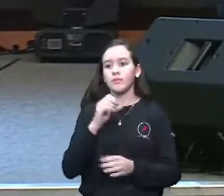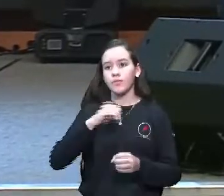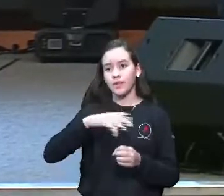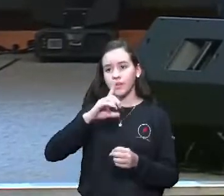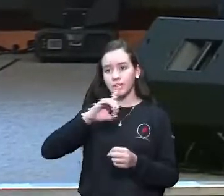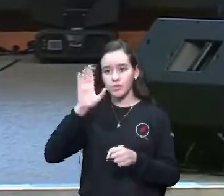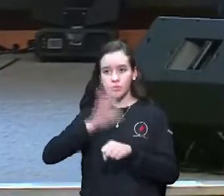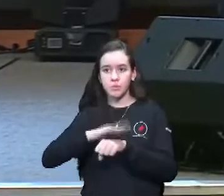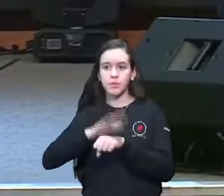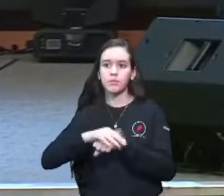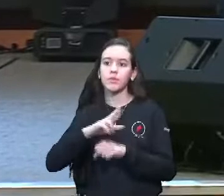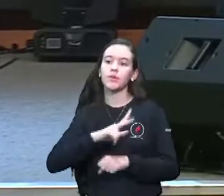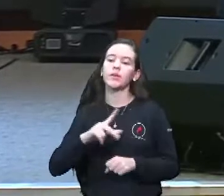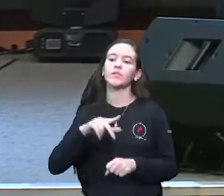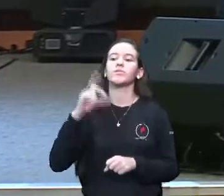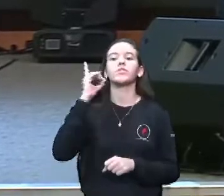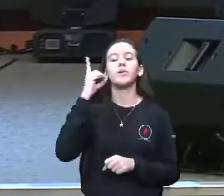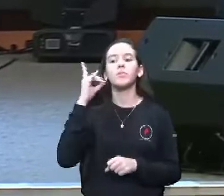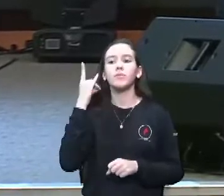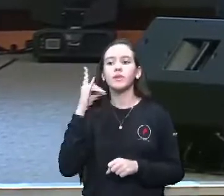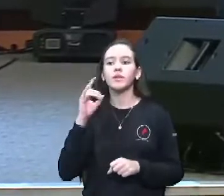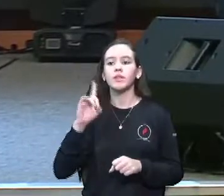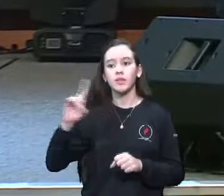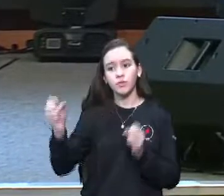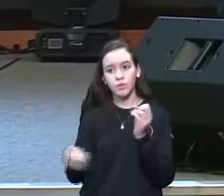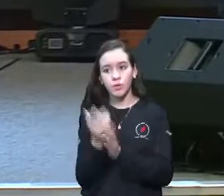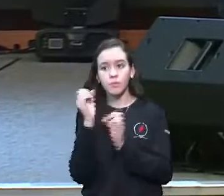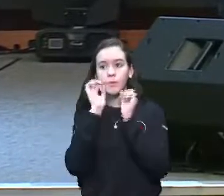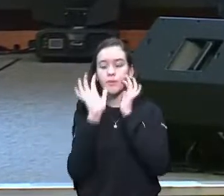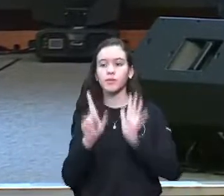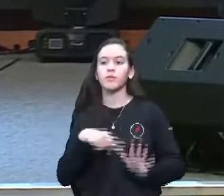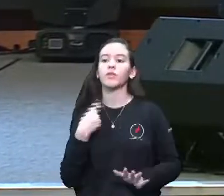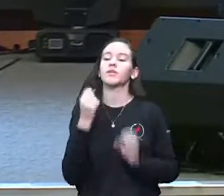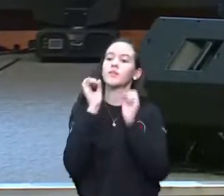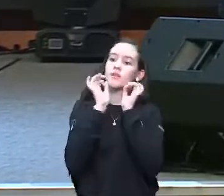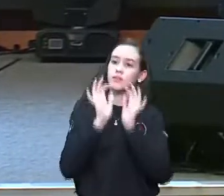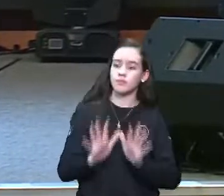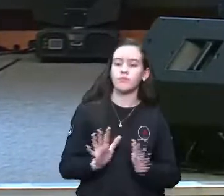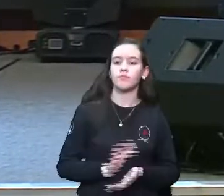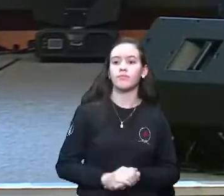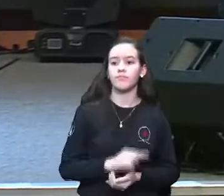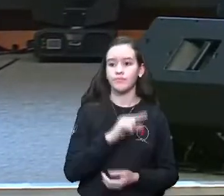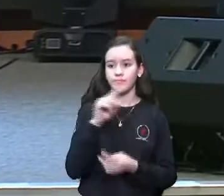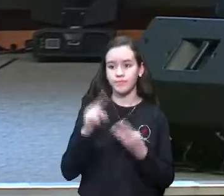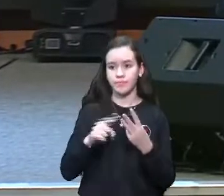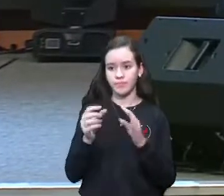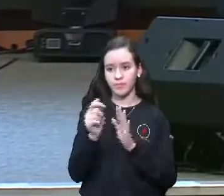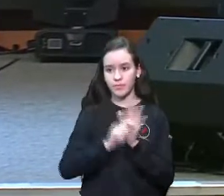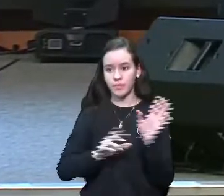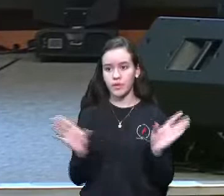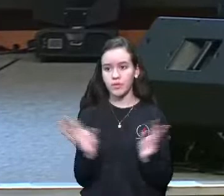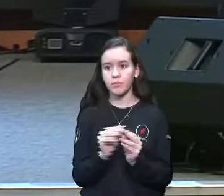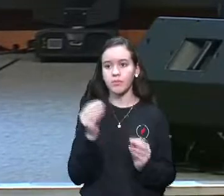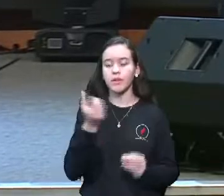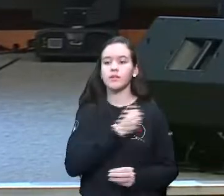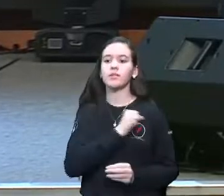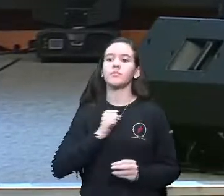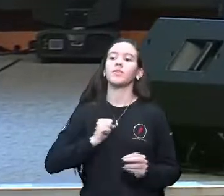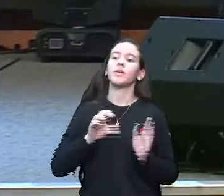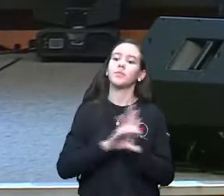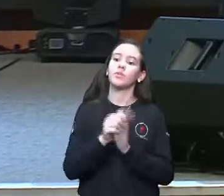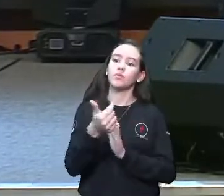Para te abençoar, para me abençoar. Quer ver outro texto para a gente terminar? 1 Samuel 1, versículo 4